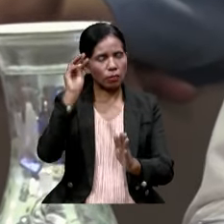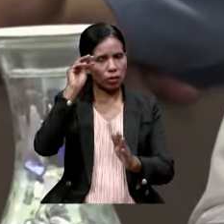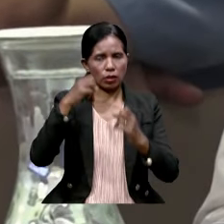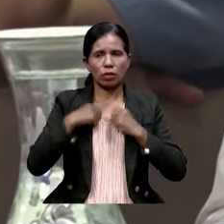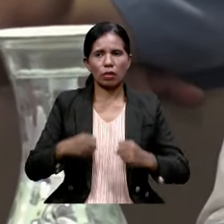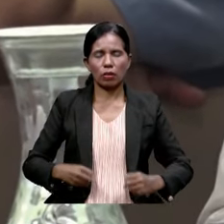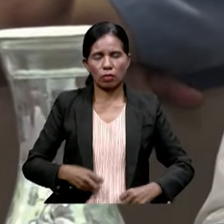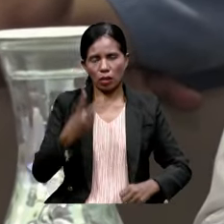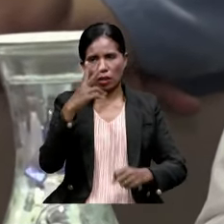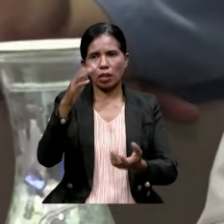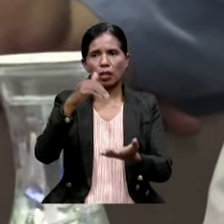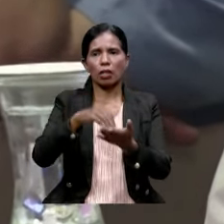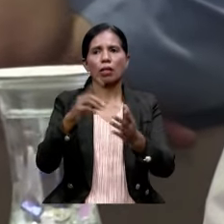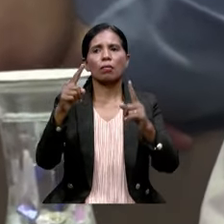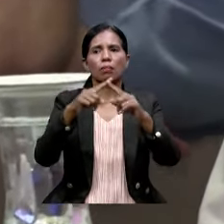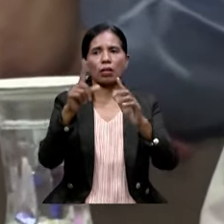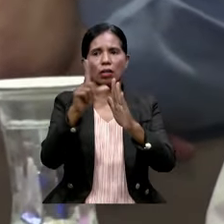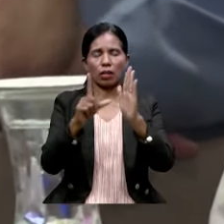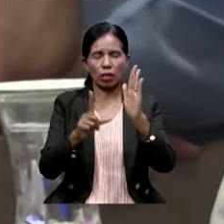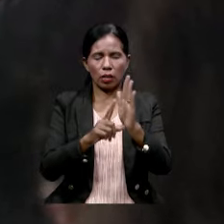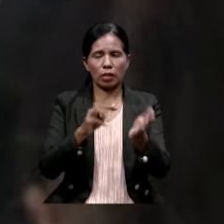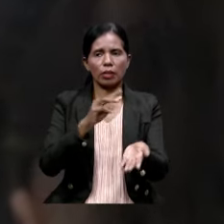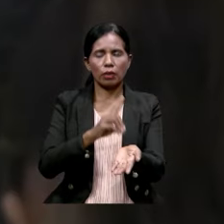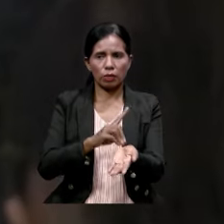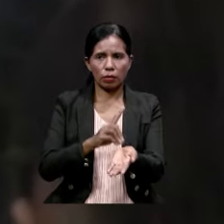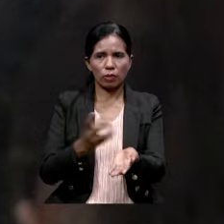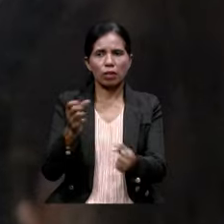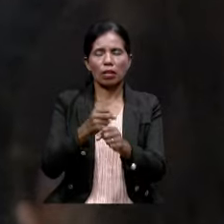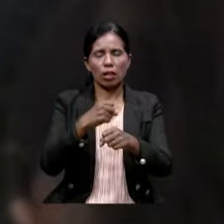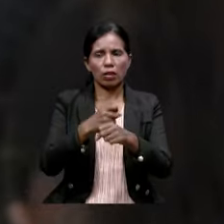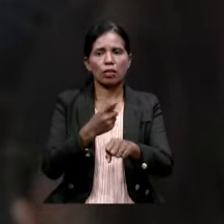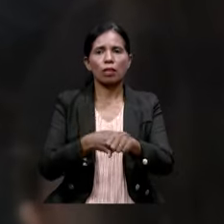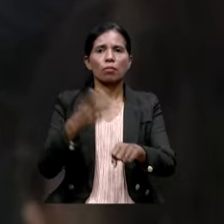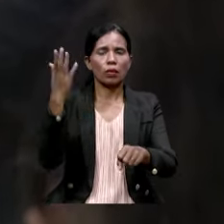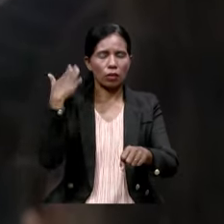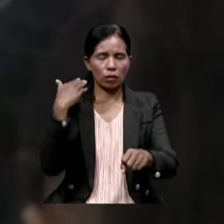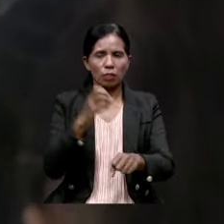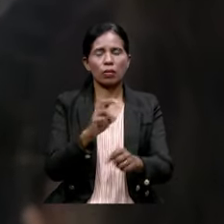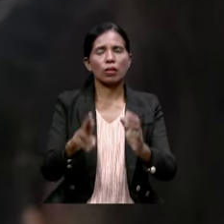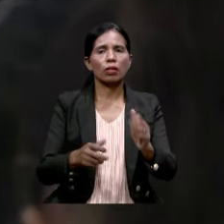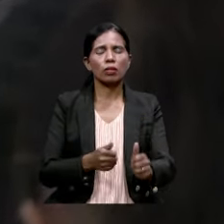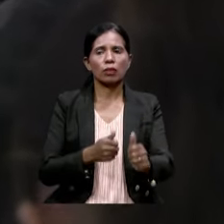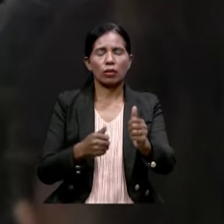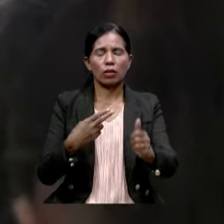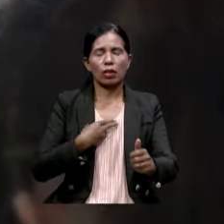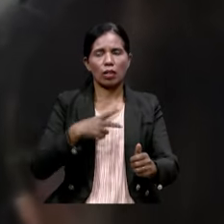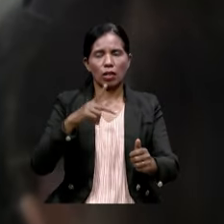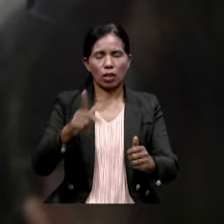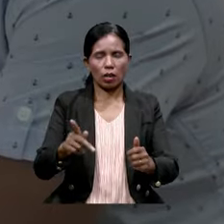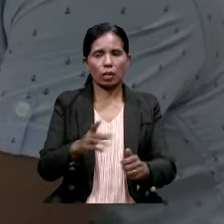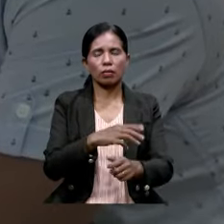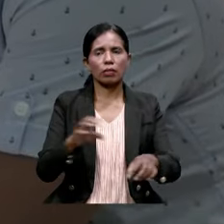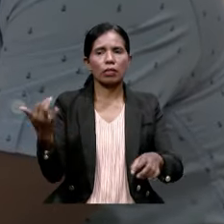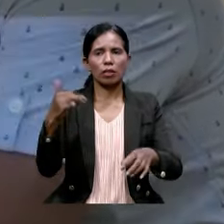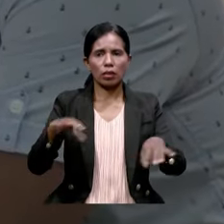halo revisão ba lei ordem médico nebe produzon na iha tempo anterior, ho di bele regula comportamento no médico sirania